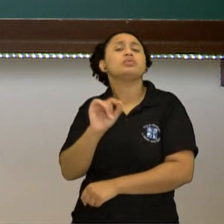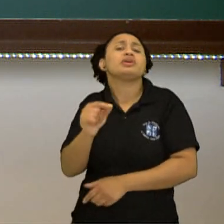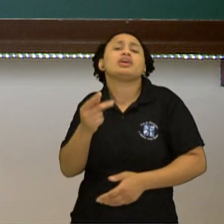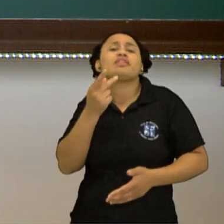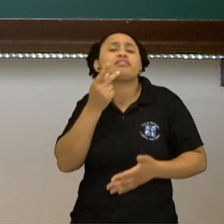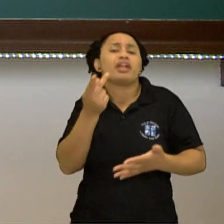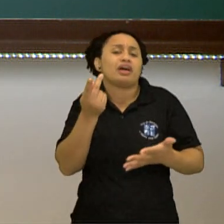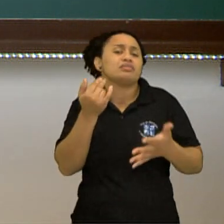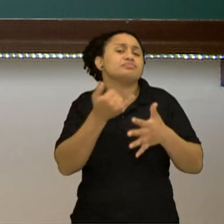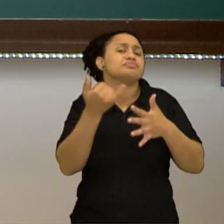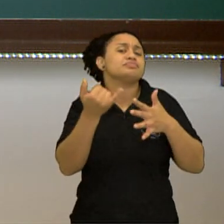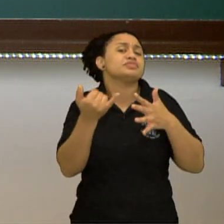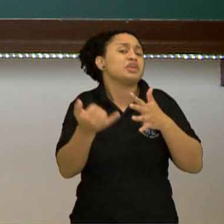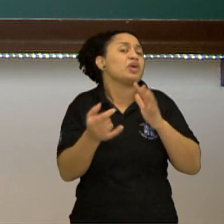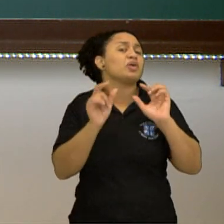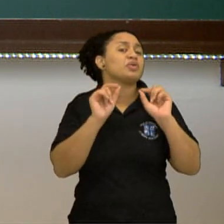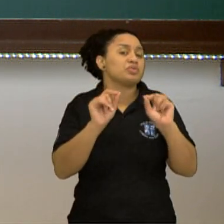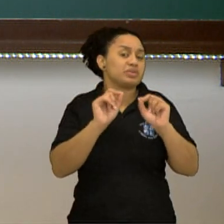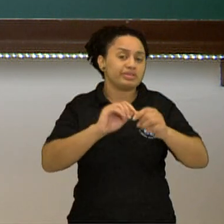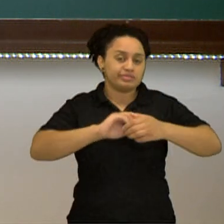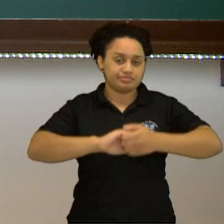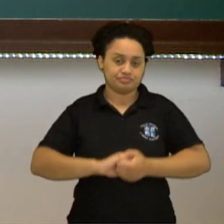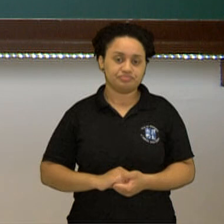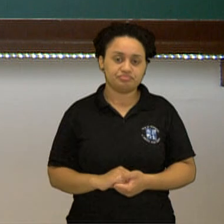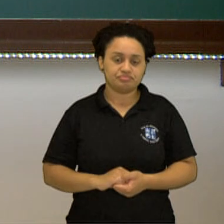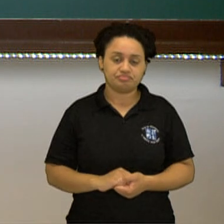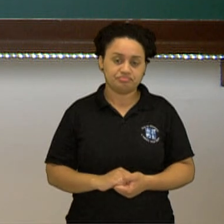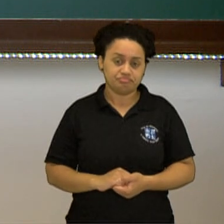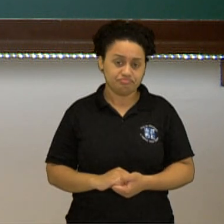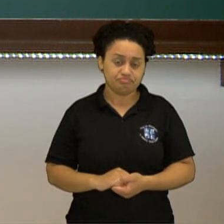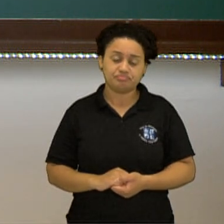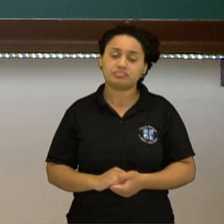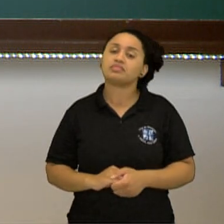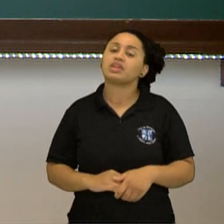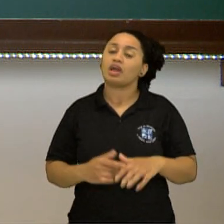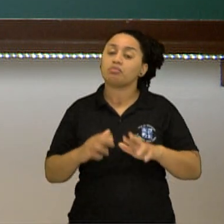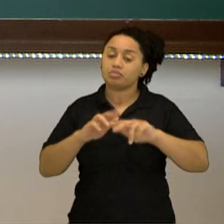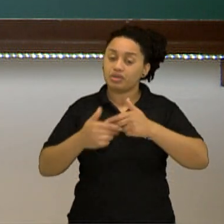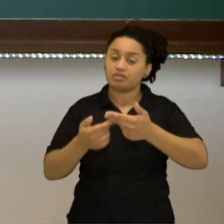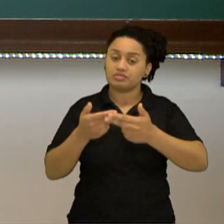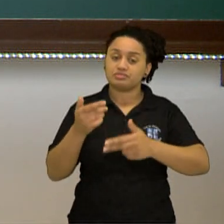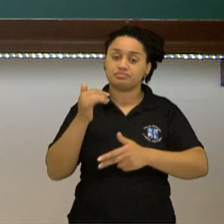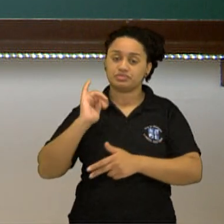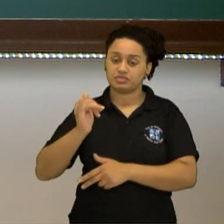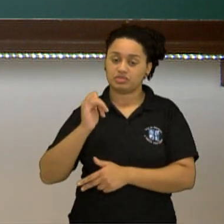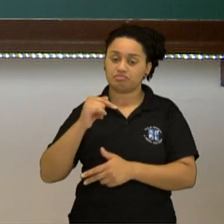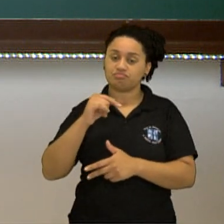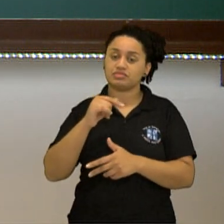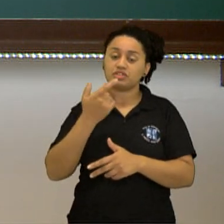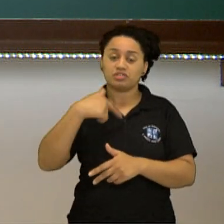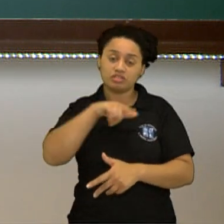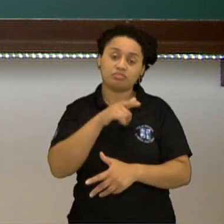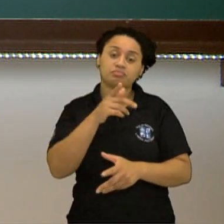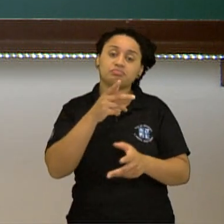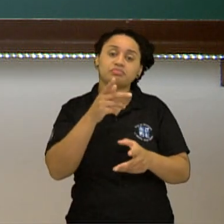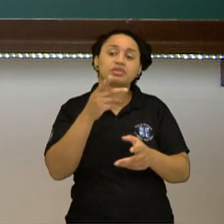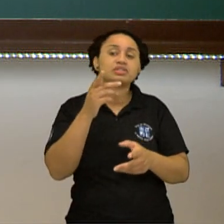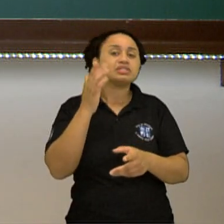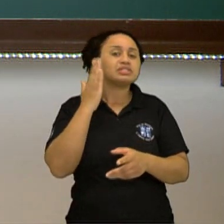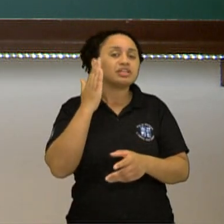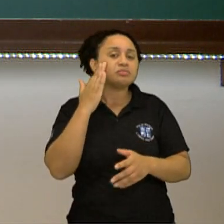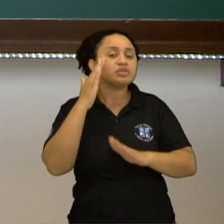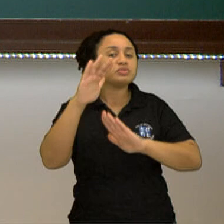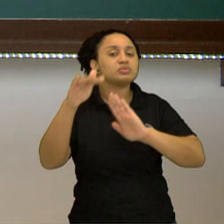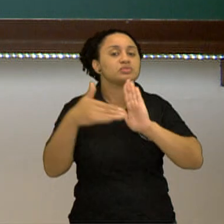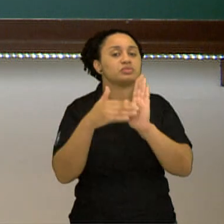contado nesse conto. Qual vai ser essa história? E é através dela que nós vamos descobrir todos os fatos que